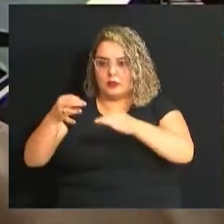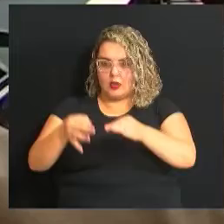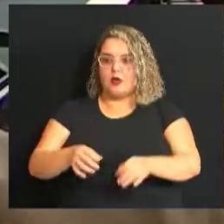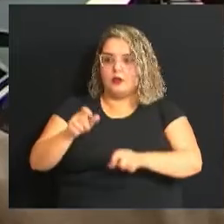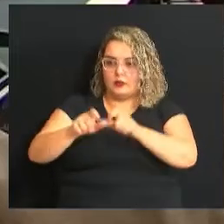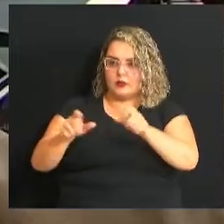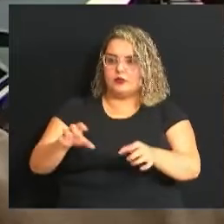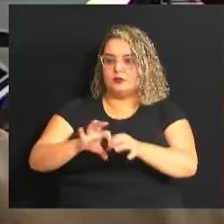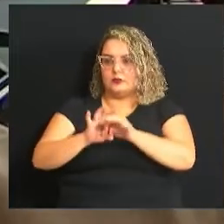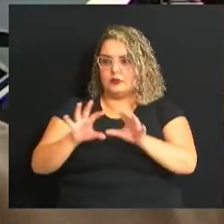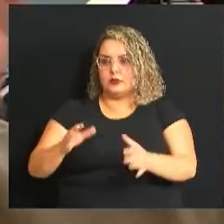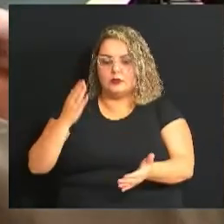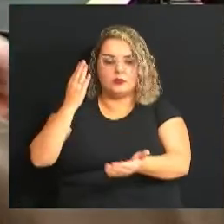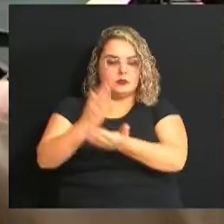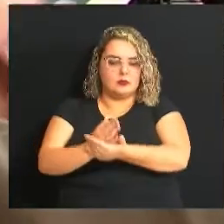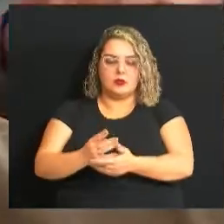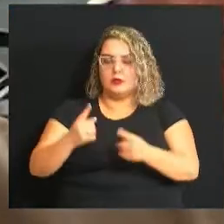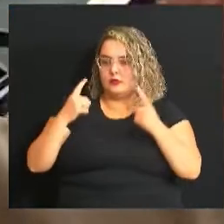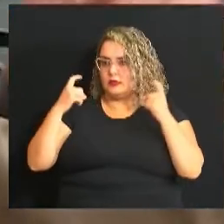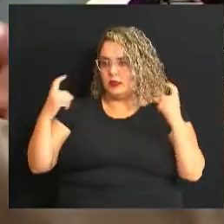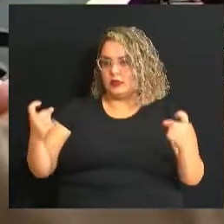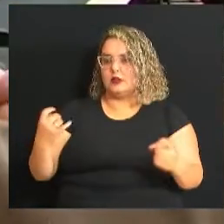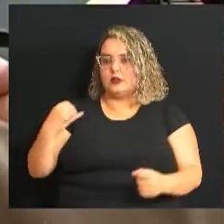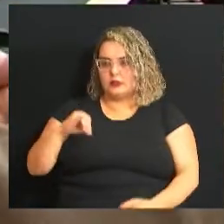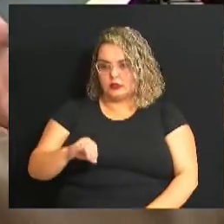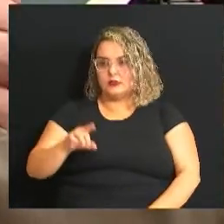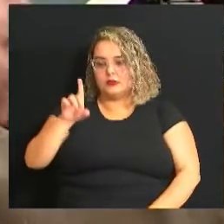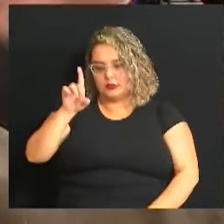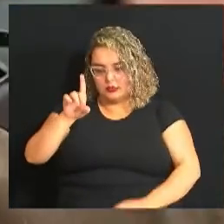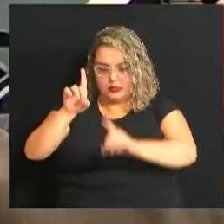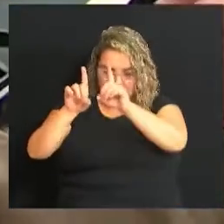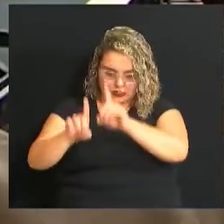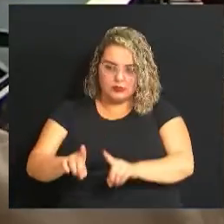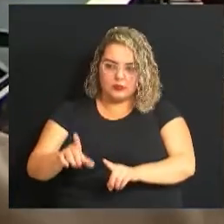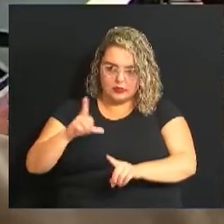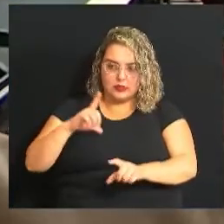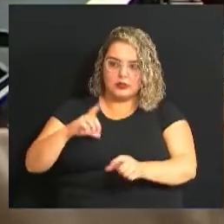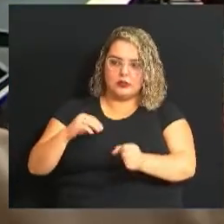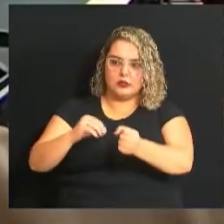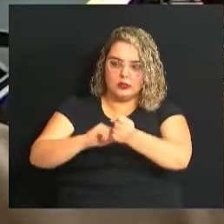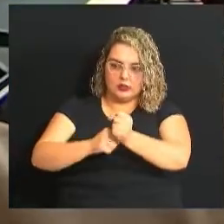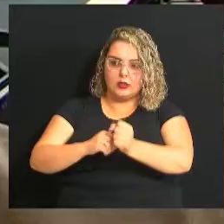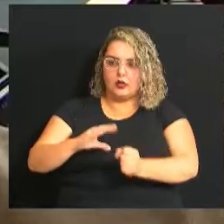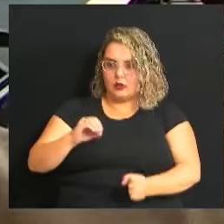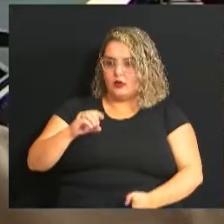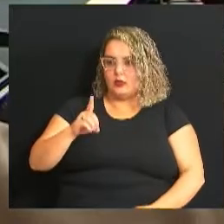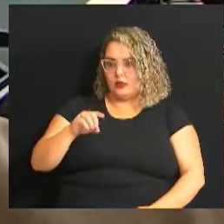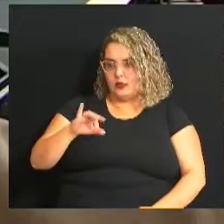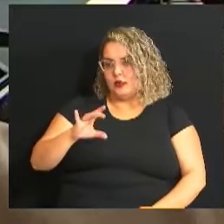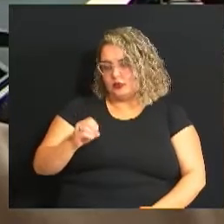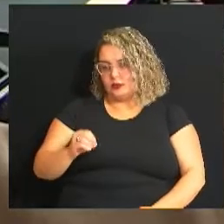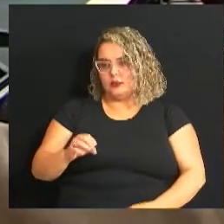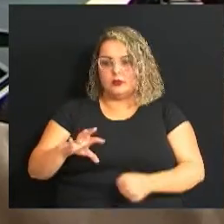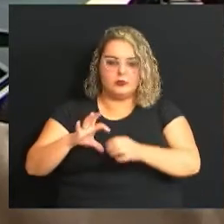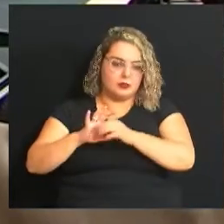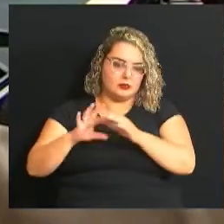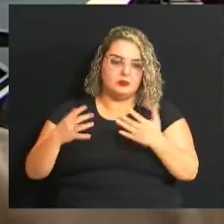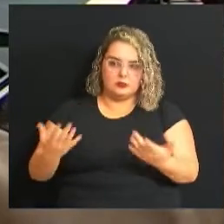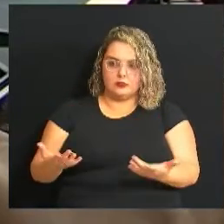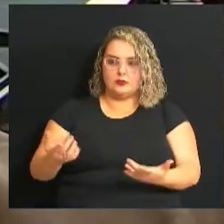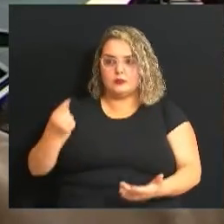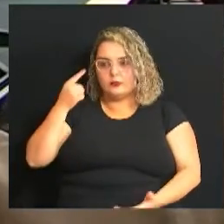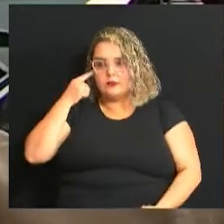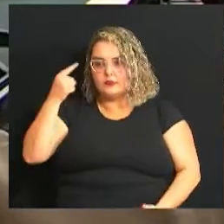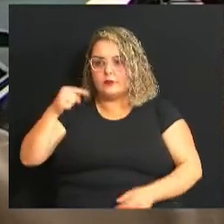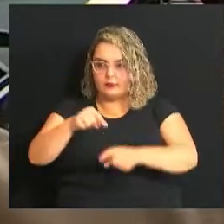liberar, não para de apitar. Se você for deficiente, vai ter um código. E o código libera o sinal, você para lá tranquilo. Então essa ideia partiu do pessoal do meu